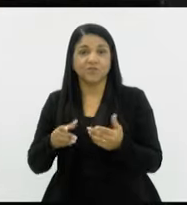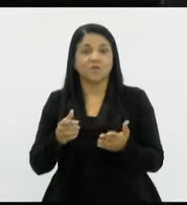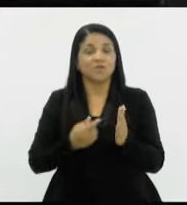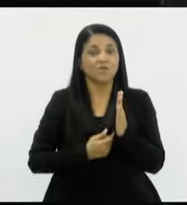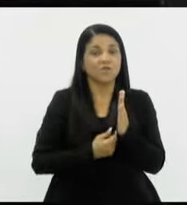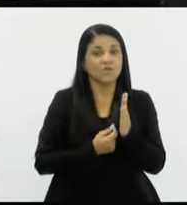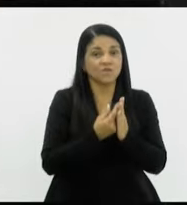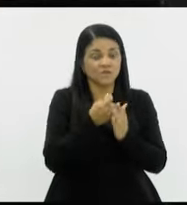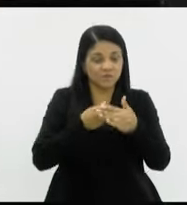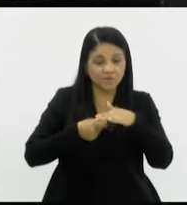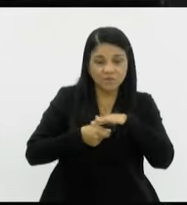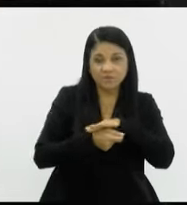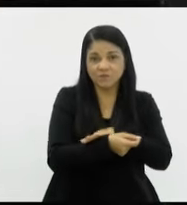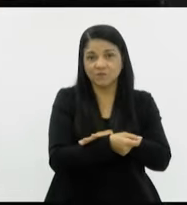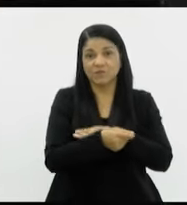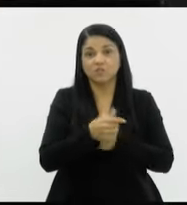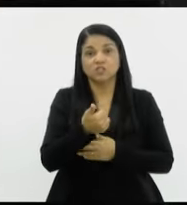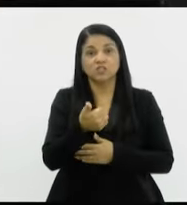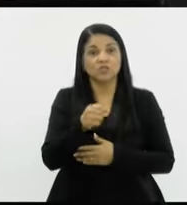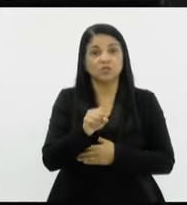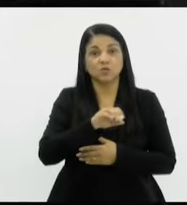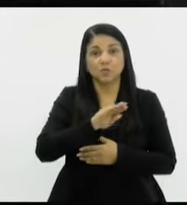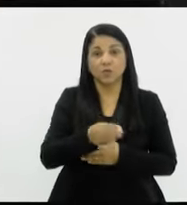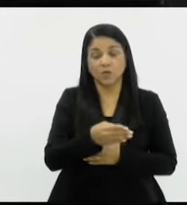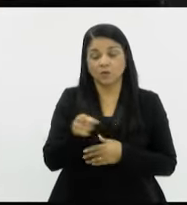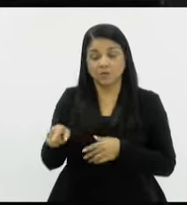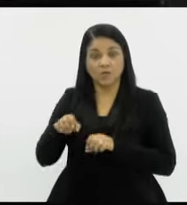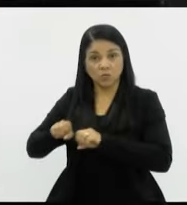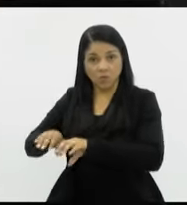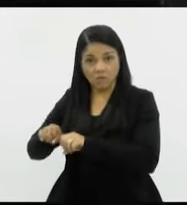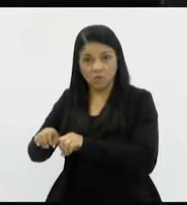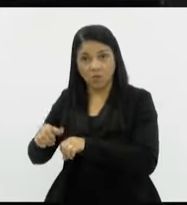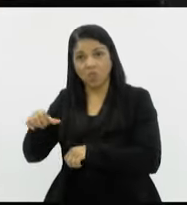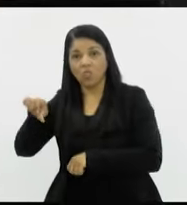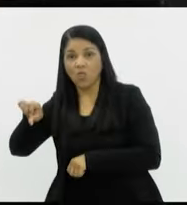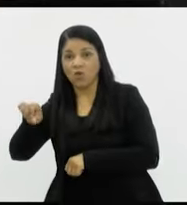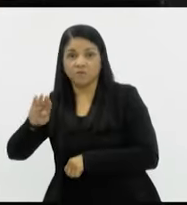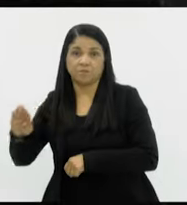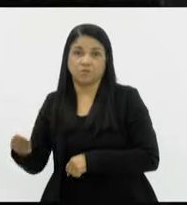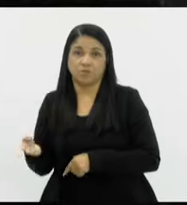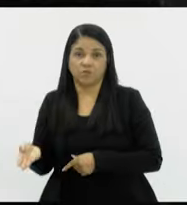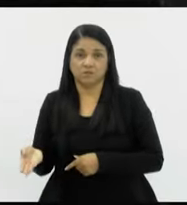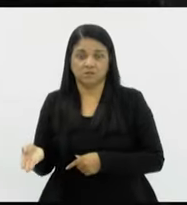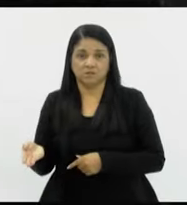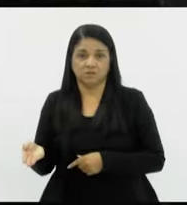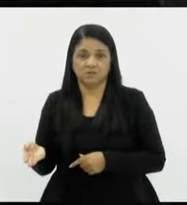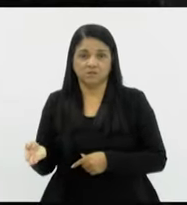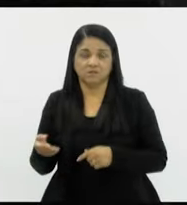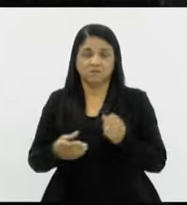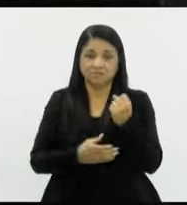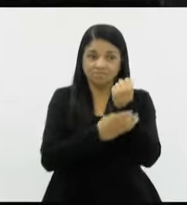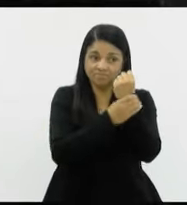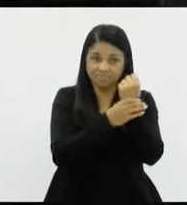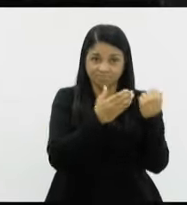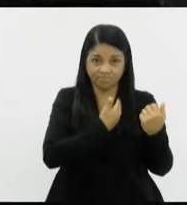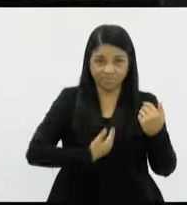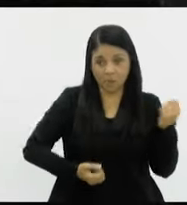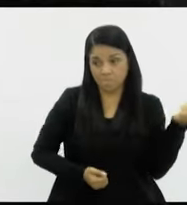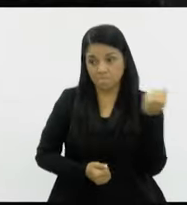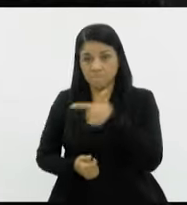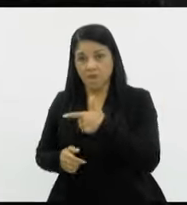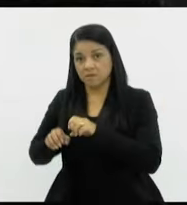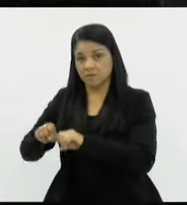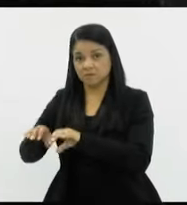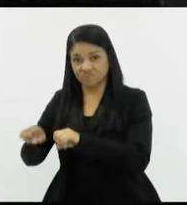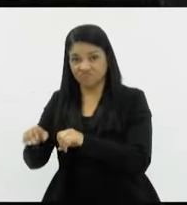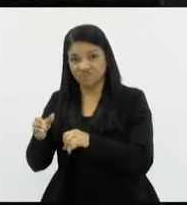na casa de 18 bilhões e na educação de 9 bilhões. Ou seja, esse